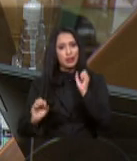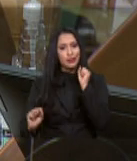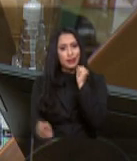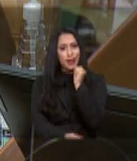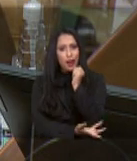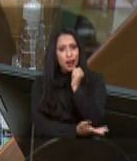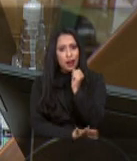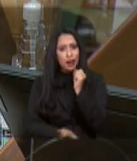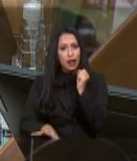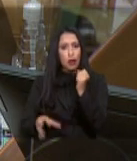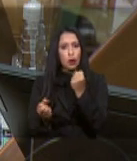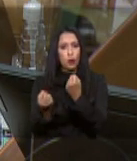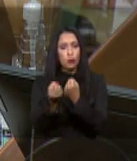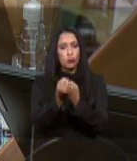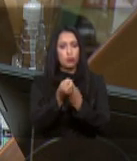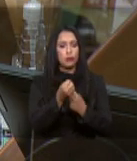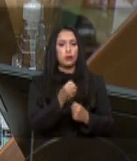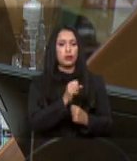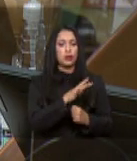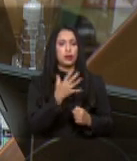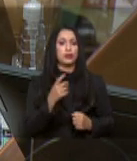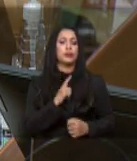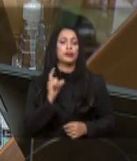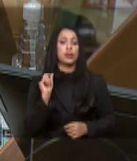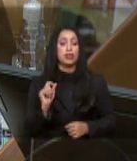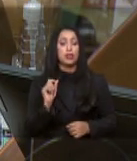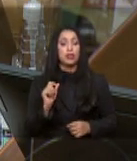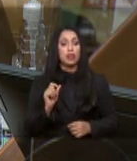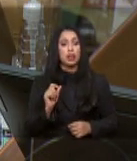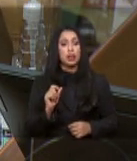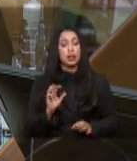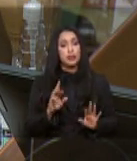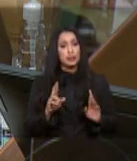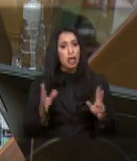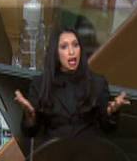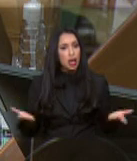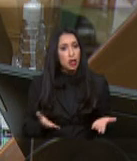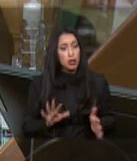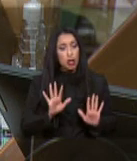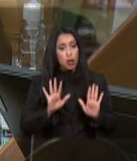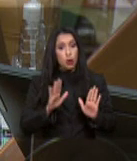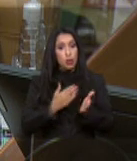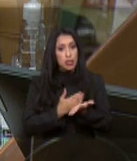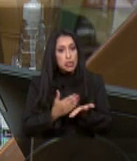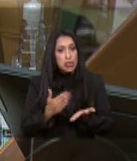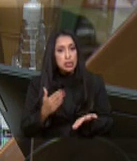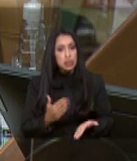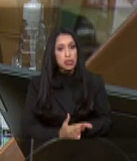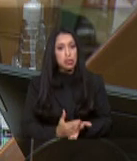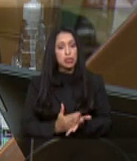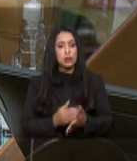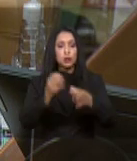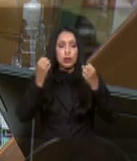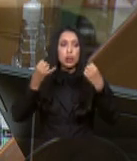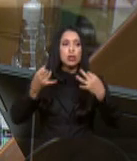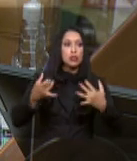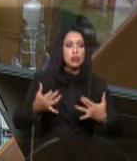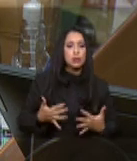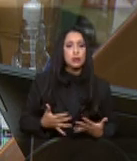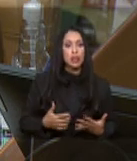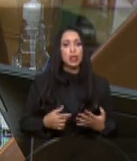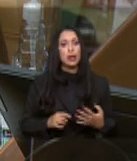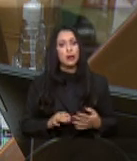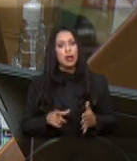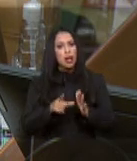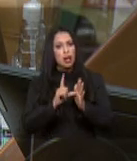tempos. Não é assim. Eu não quero deixar de mencionar, presidente, neste início, antes mesmo de pontuar